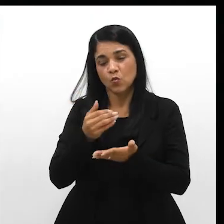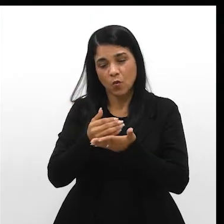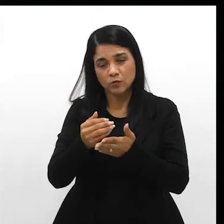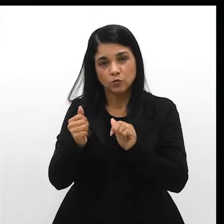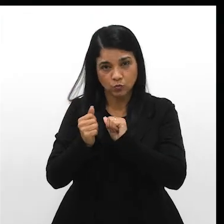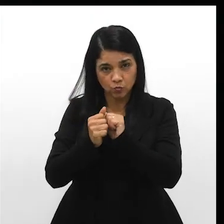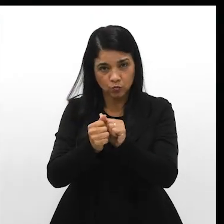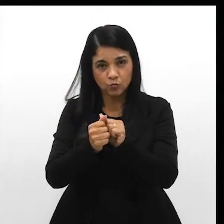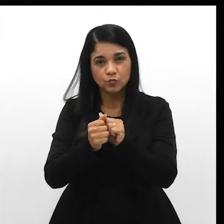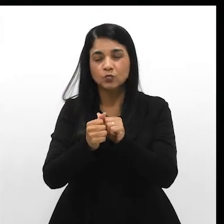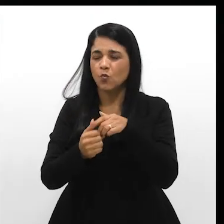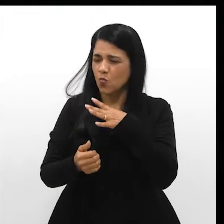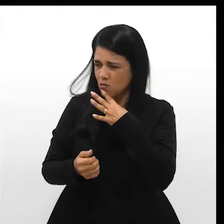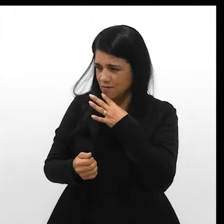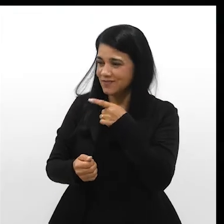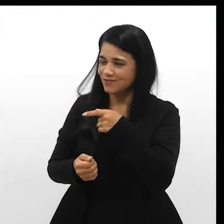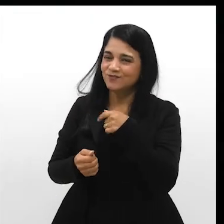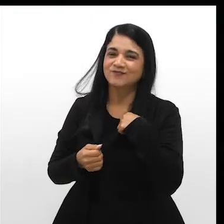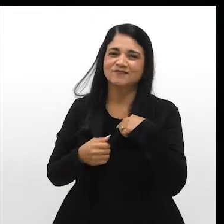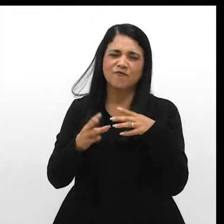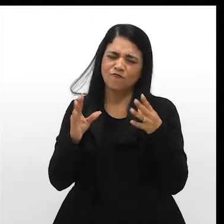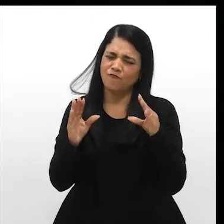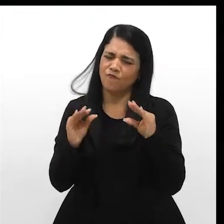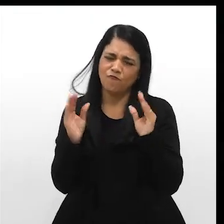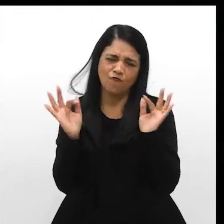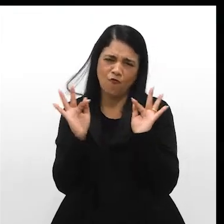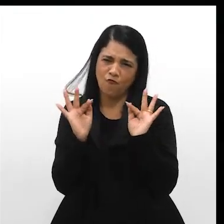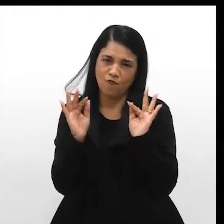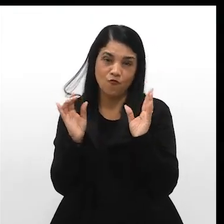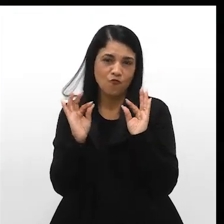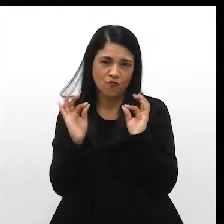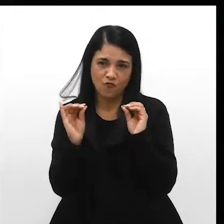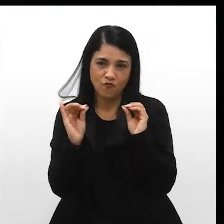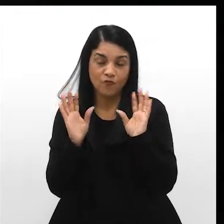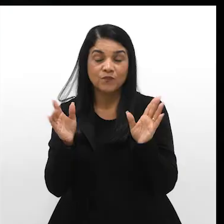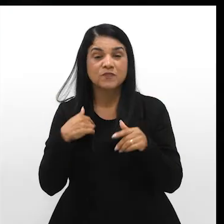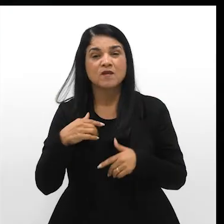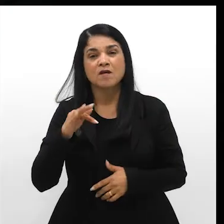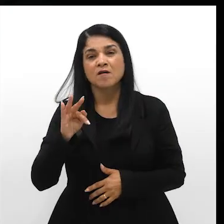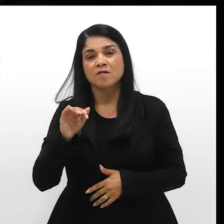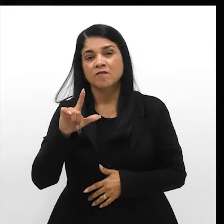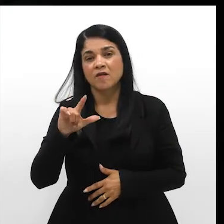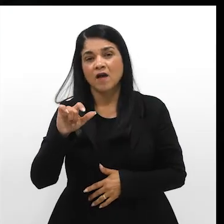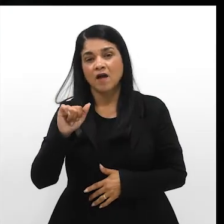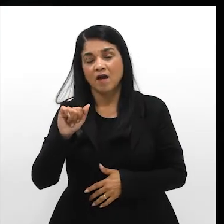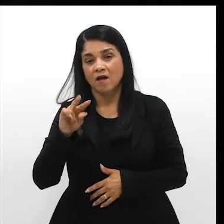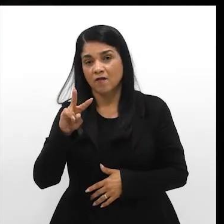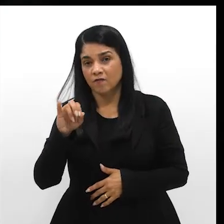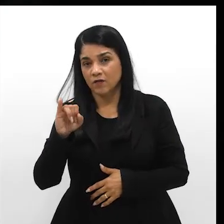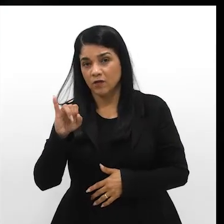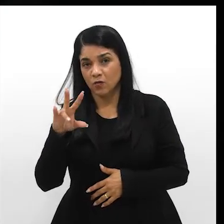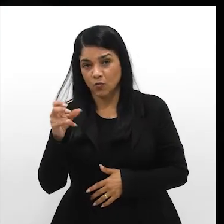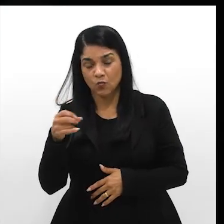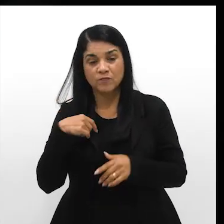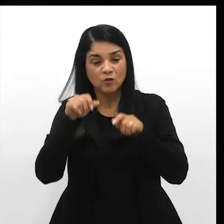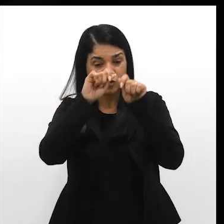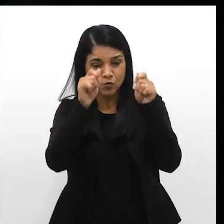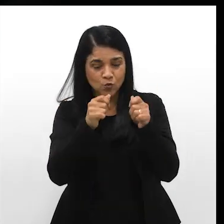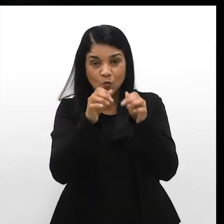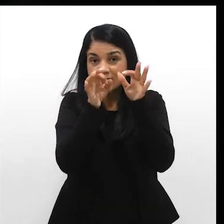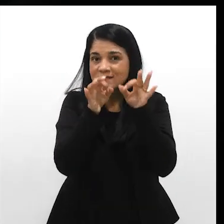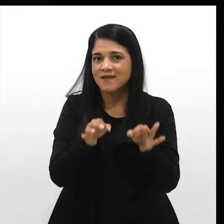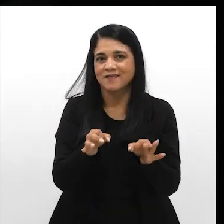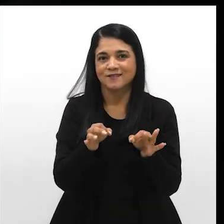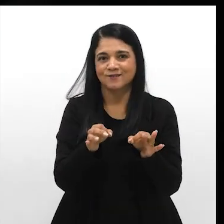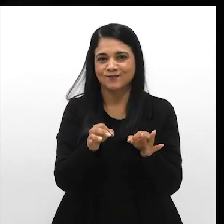com a gente. O Flavinho, Policarpo. Flavinho é fofo. O Flavinho, acho que hoje o Flavinho simboliza o escultor,